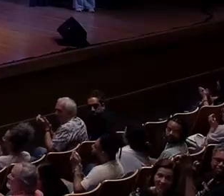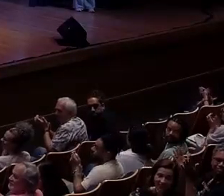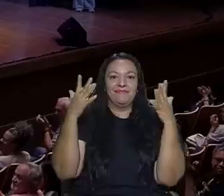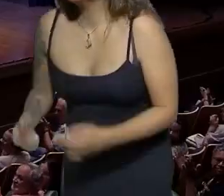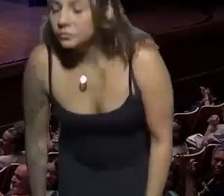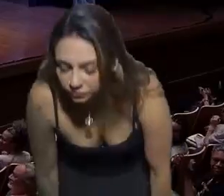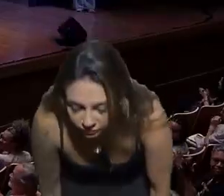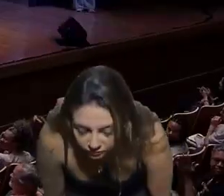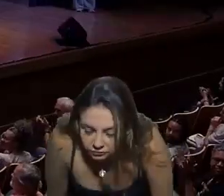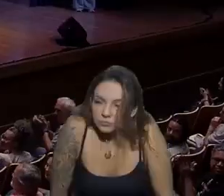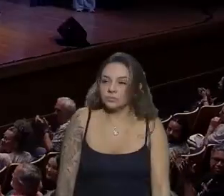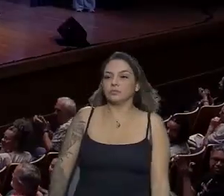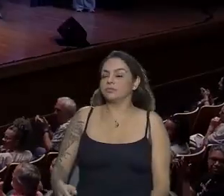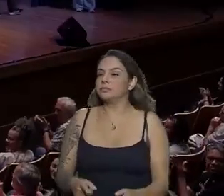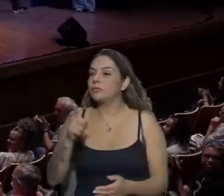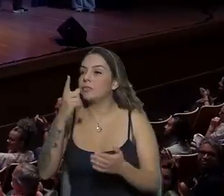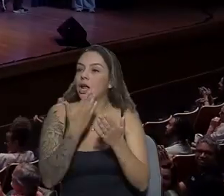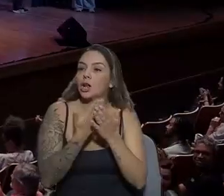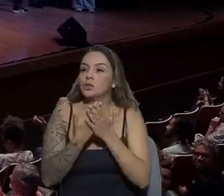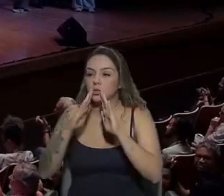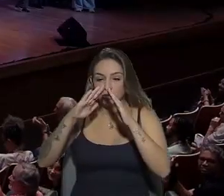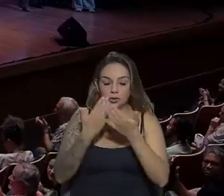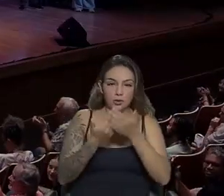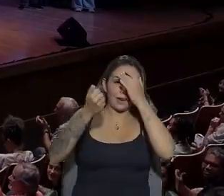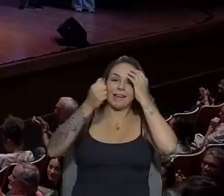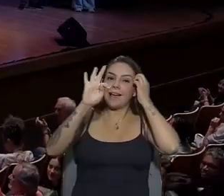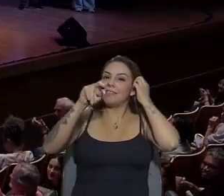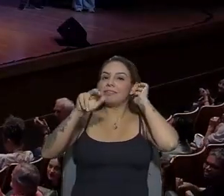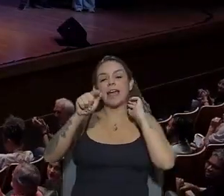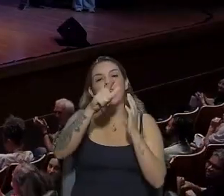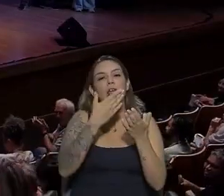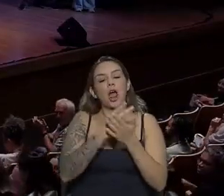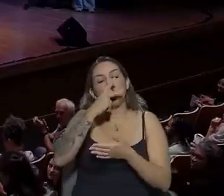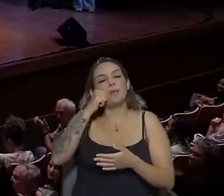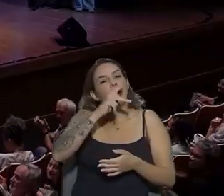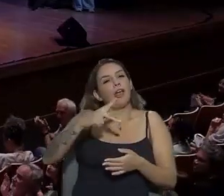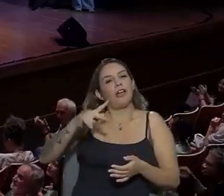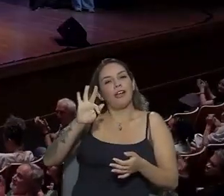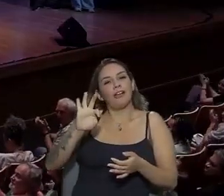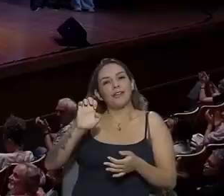E ela estuda no Colégio Atena. Sua professora é a Fernanda Macedo de Melo.